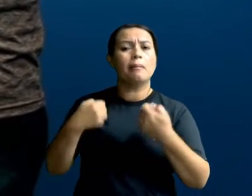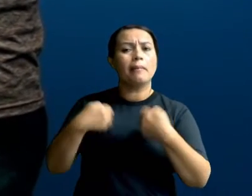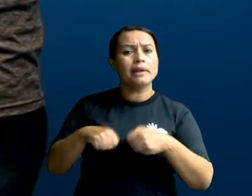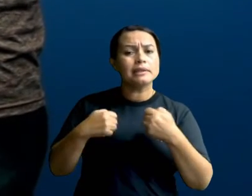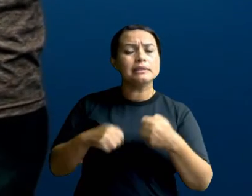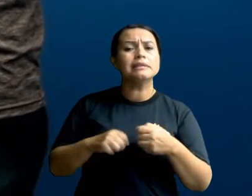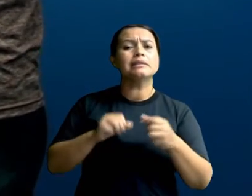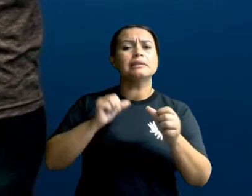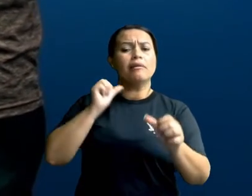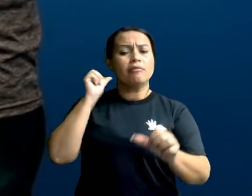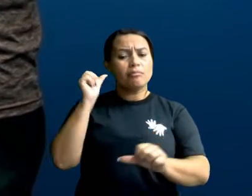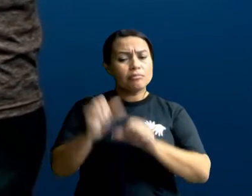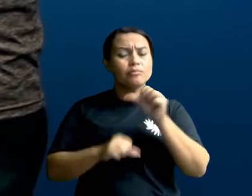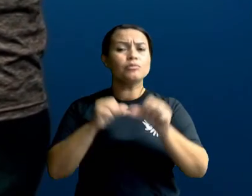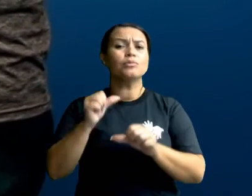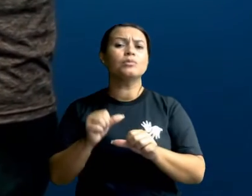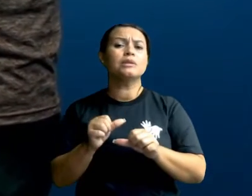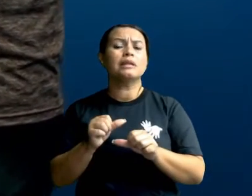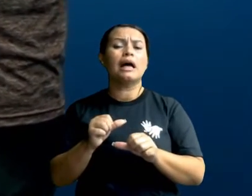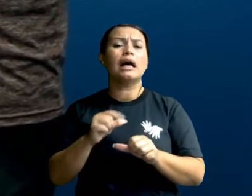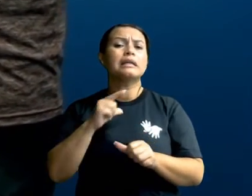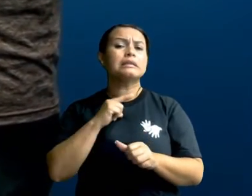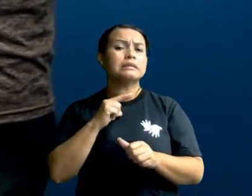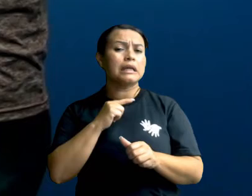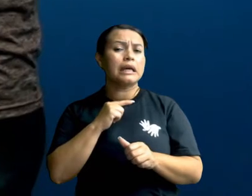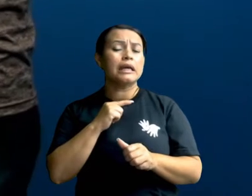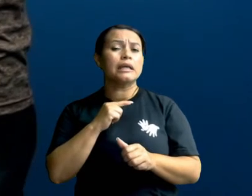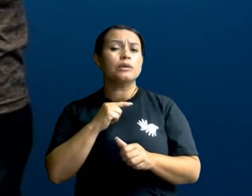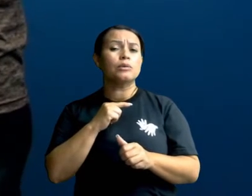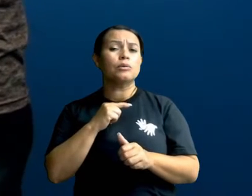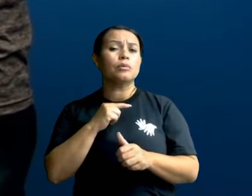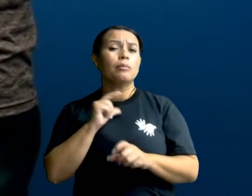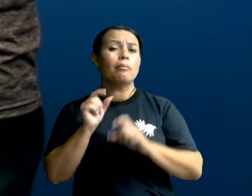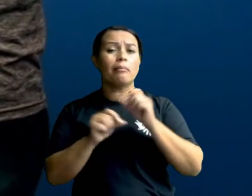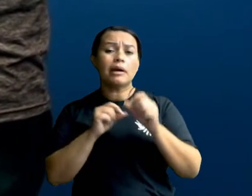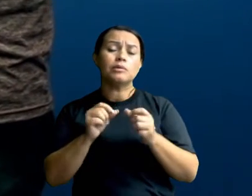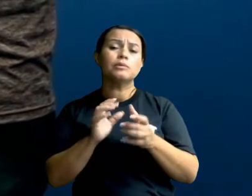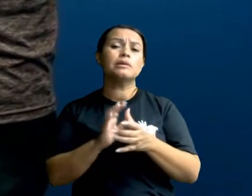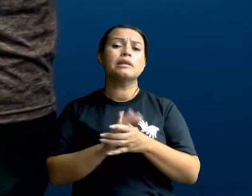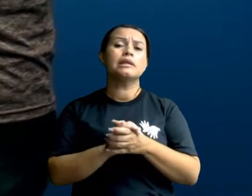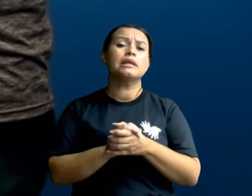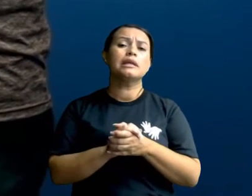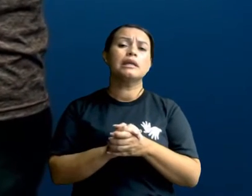reabrir, né, vai ter que se reinventar, e aí uma aula mais reformista, né, vamos dizer,